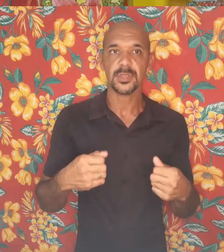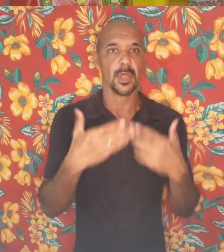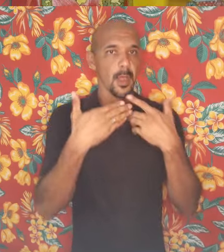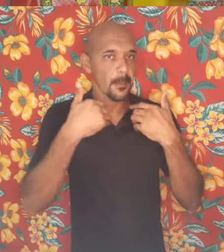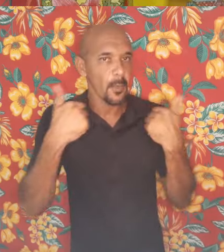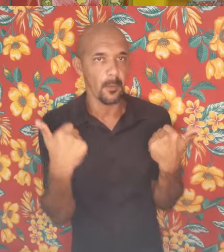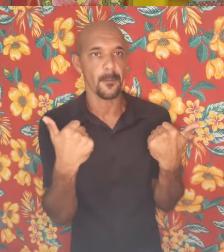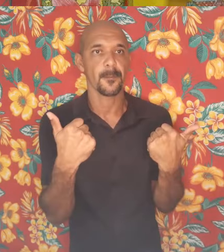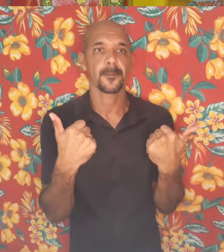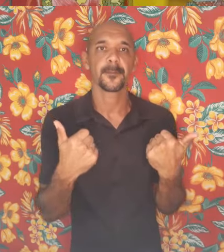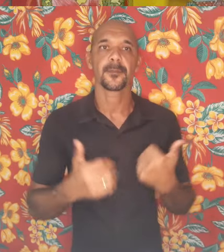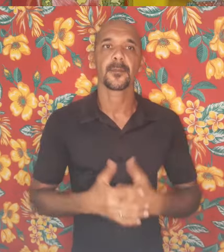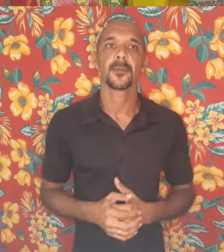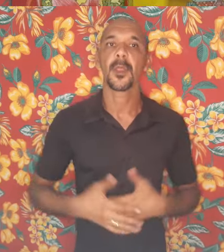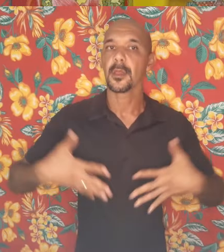ó,